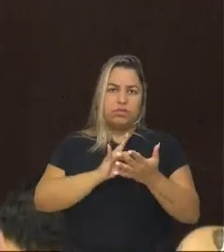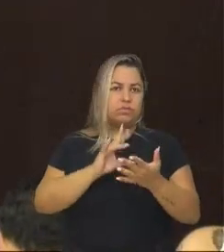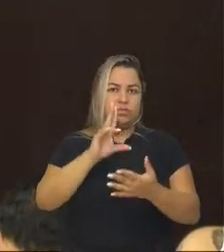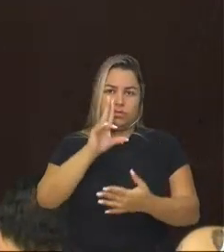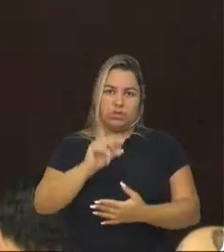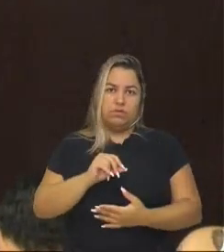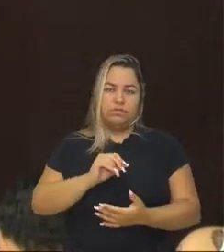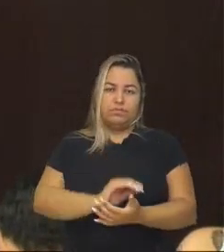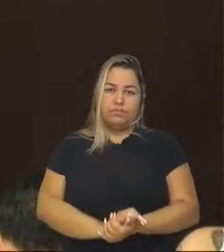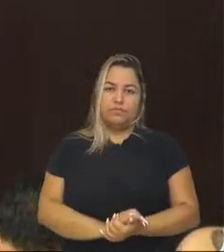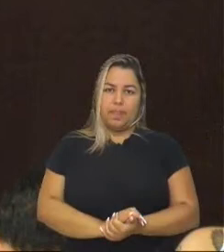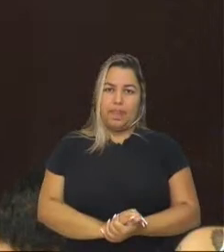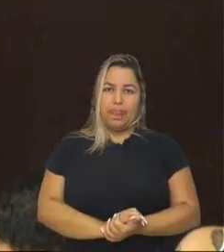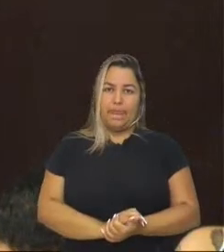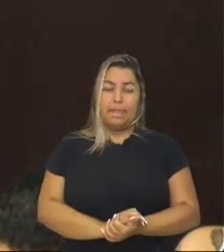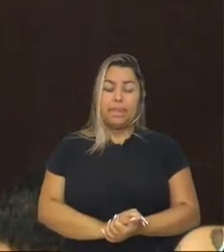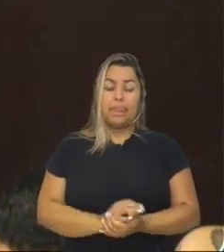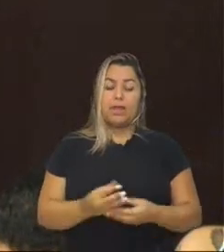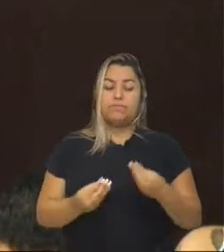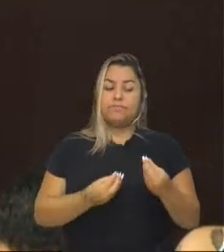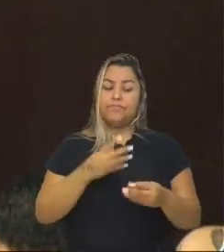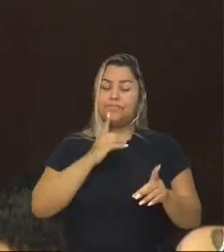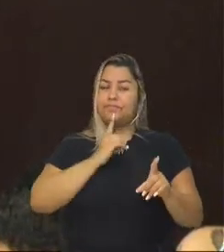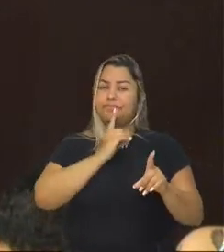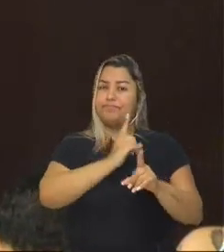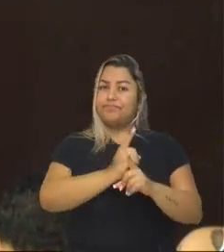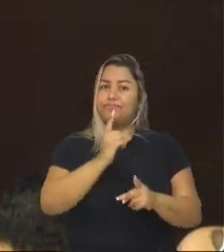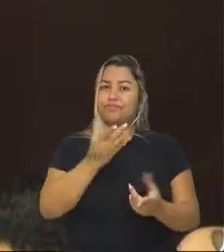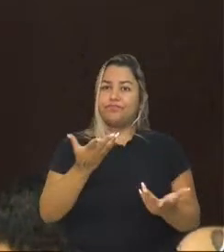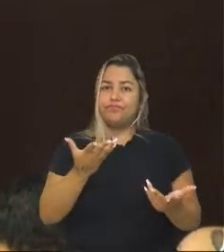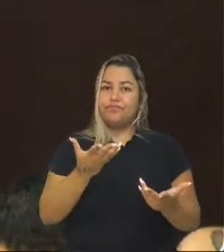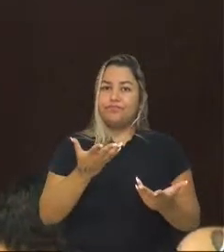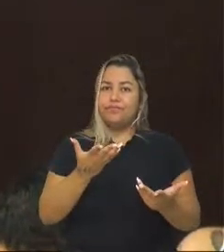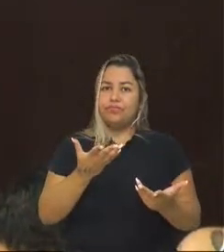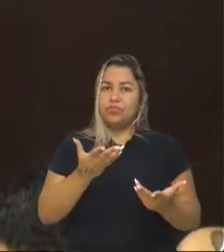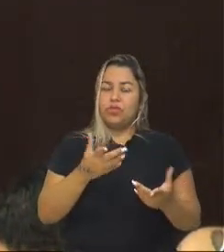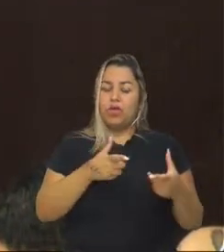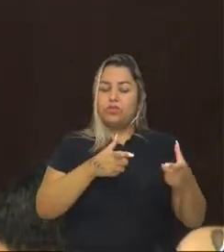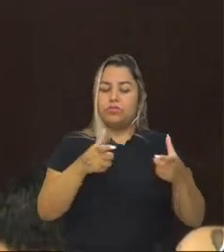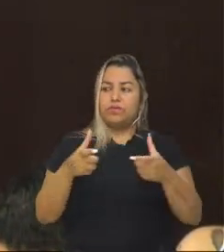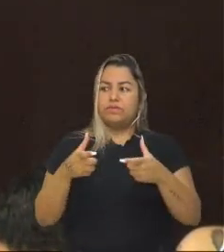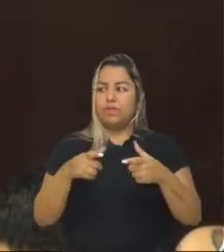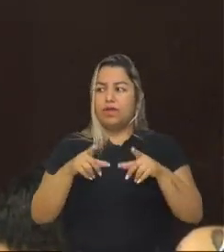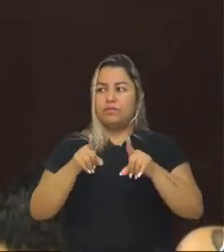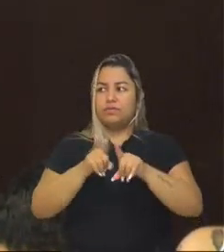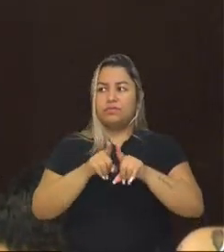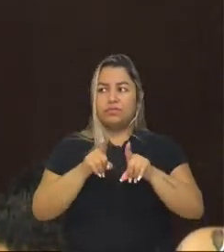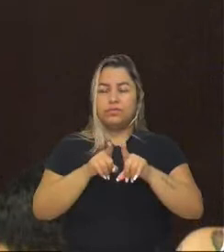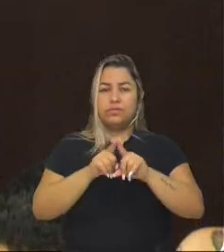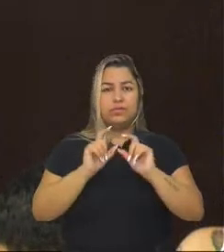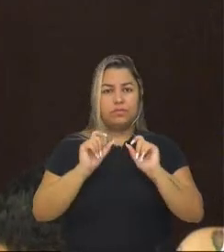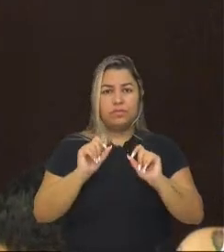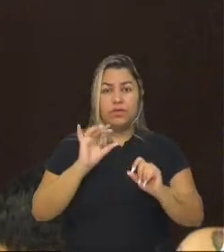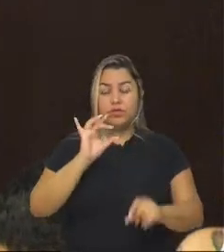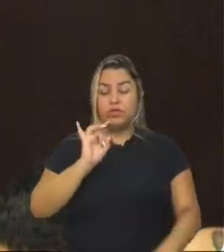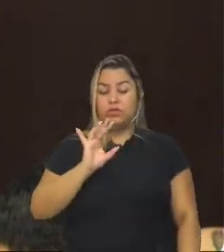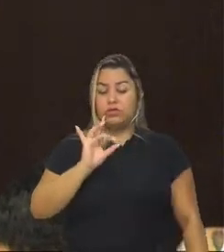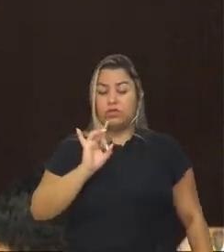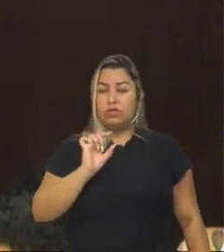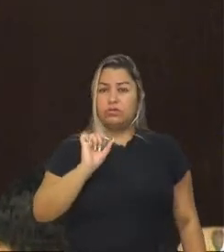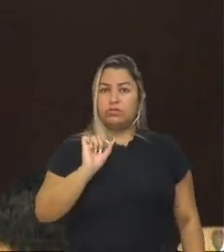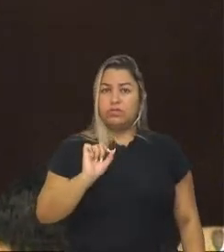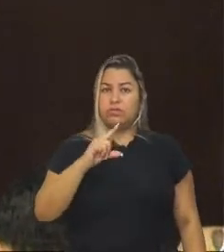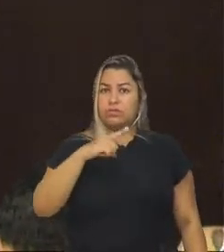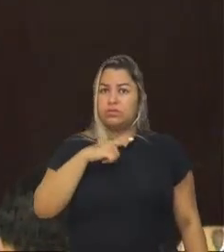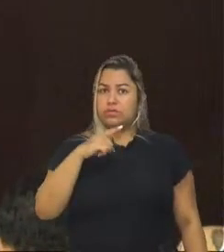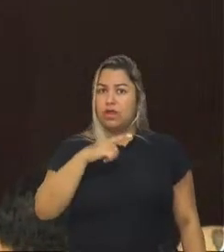isso. Como que eu ia descobrir como a gente não tem espaço para diálogo? Isso aqui é inédito. Isso aqui